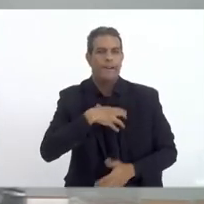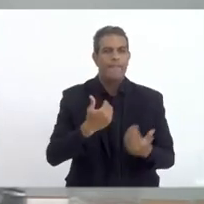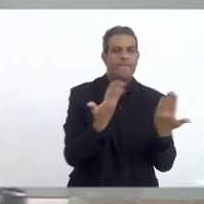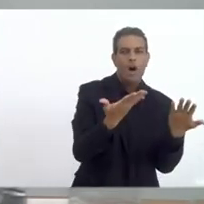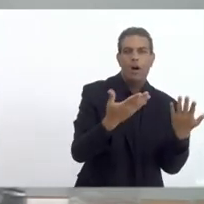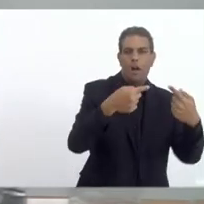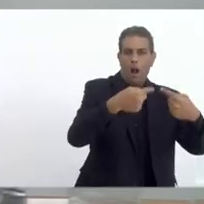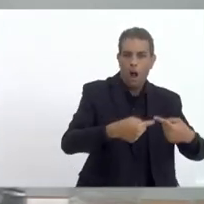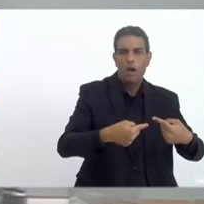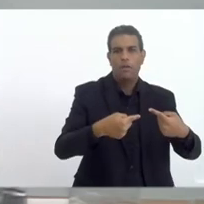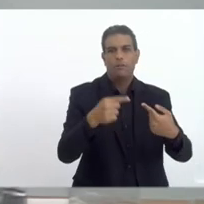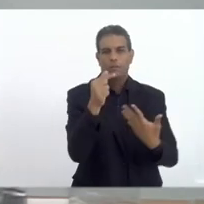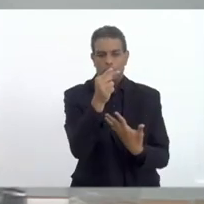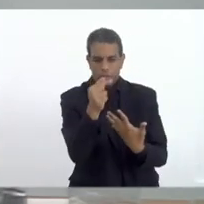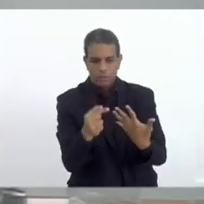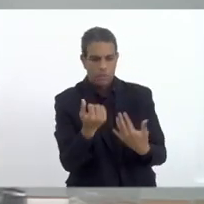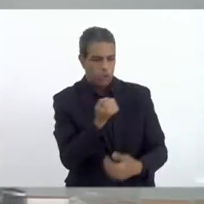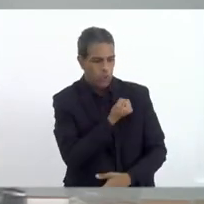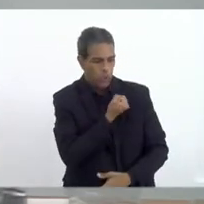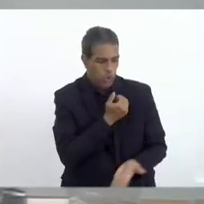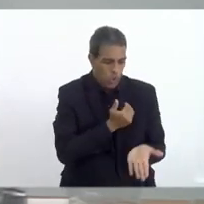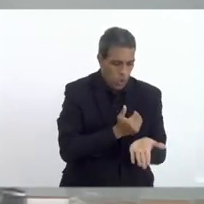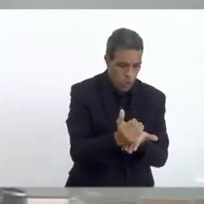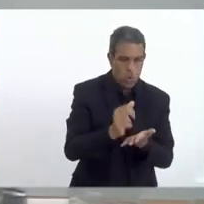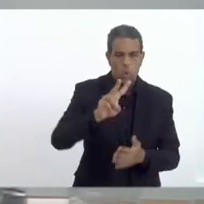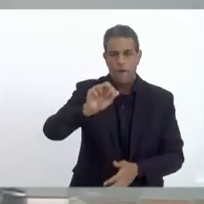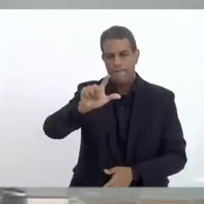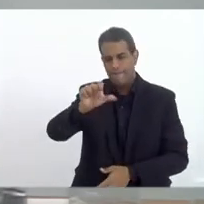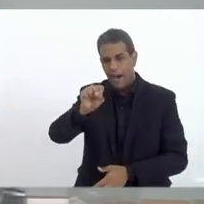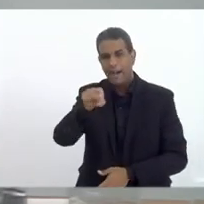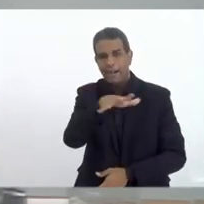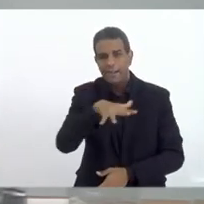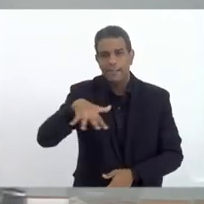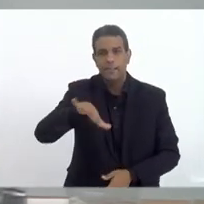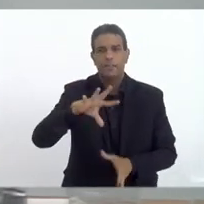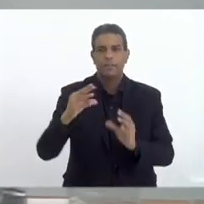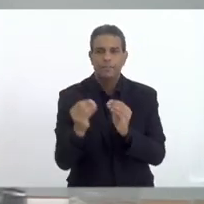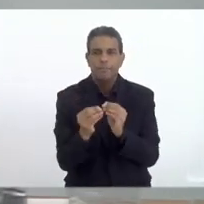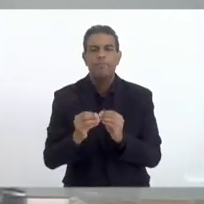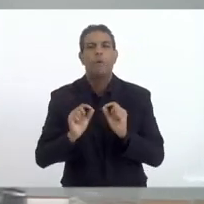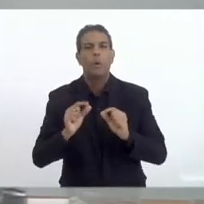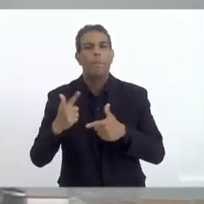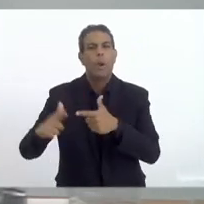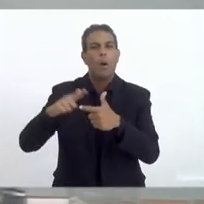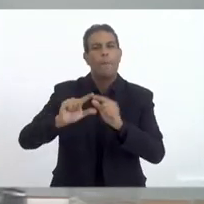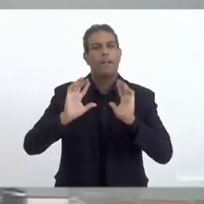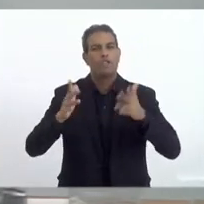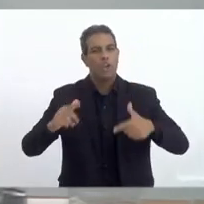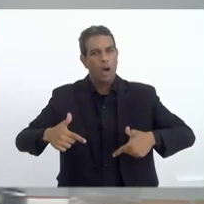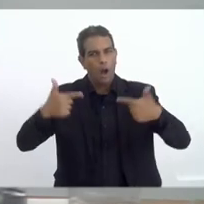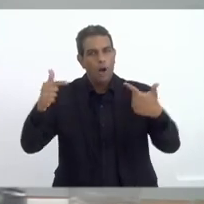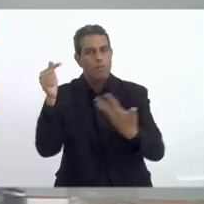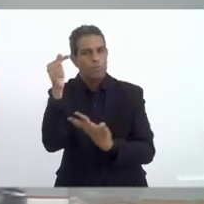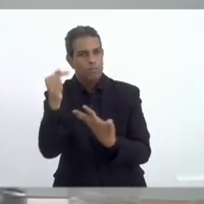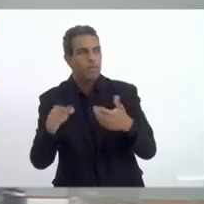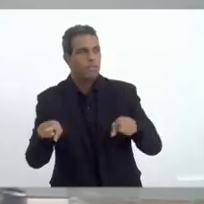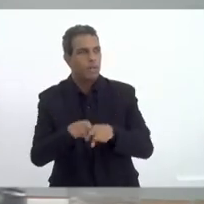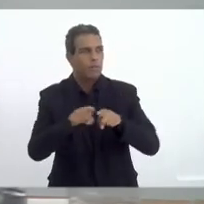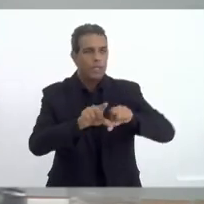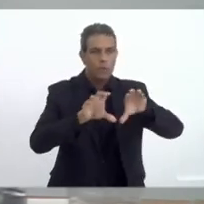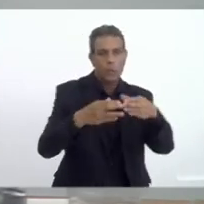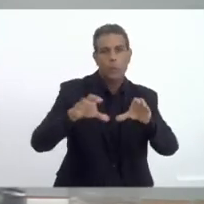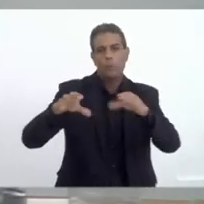fora do número inicial de vagas, enfim. Mas o grande problema já foi enfrentado, inclusive com uma